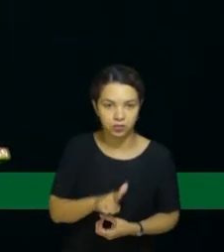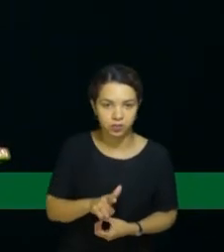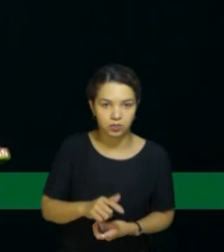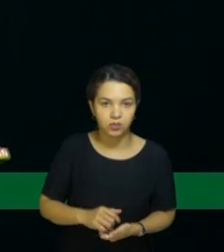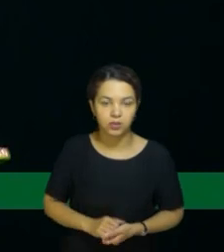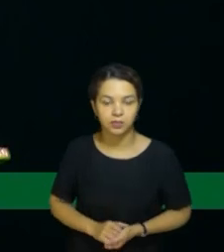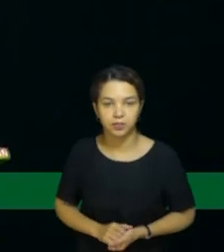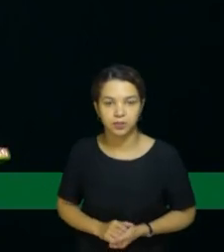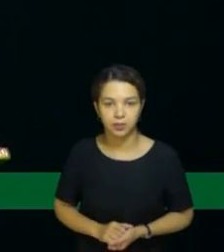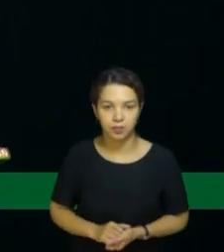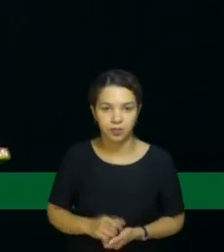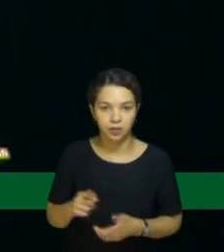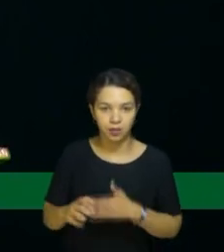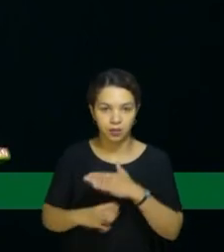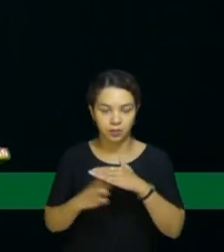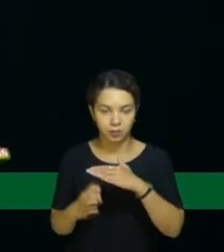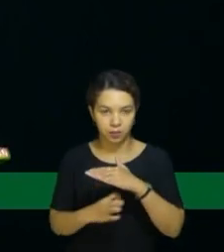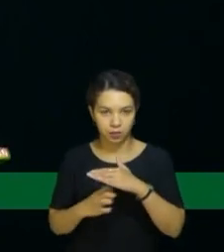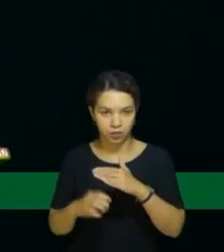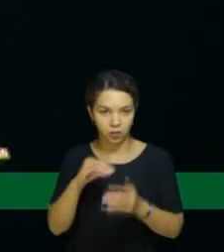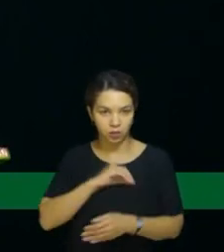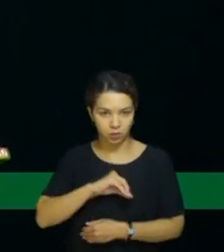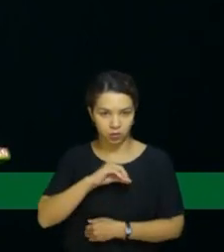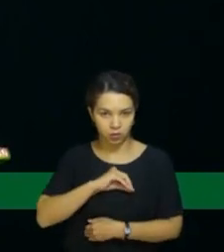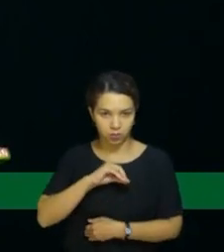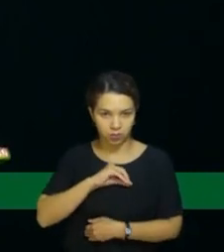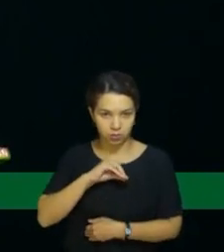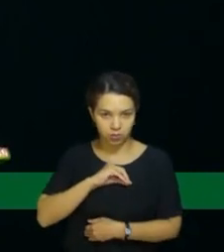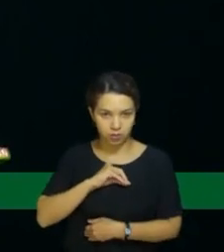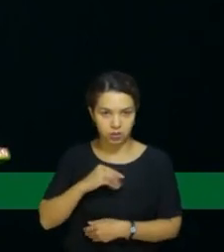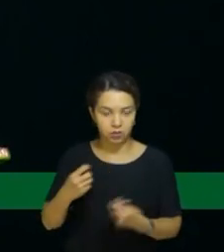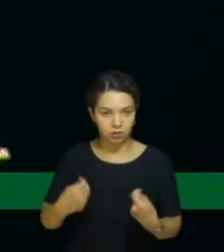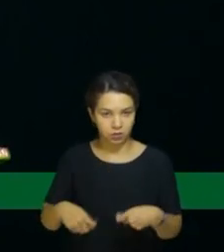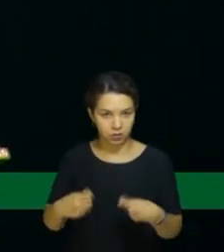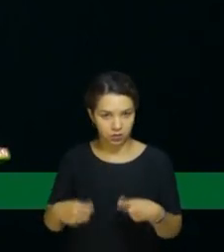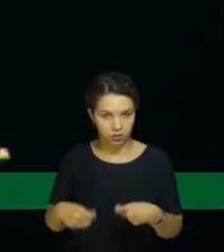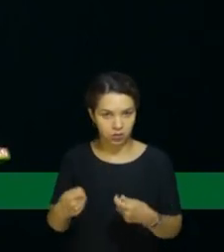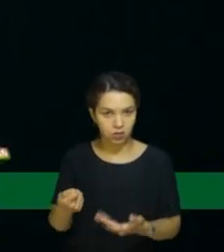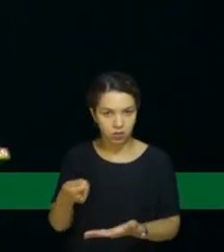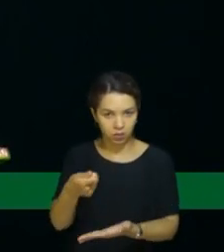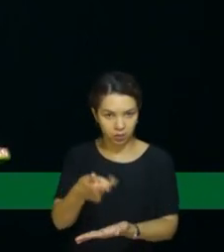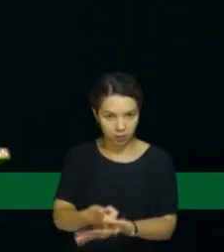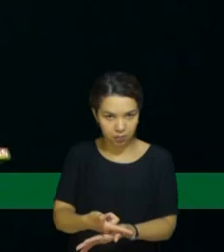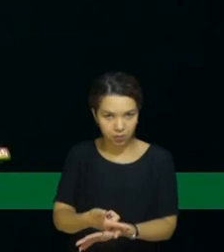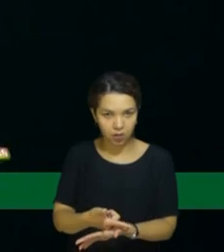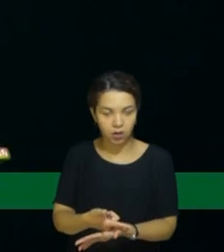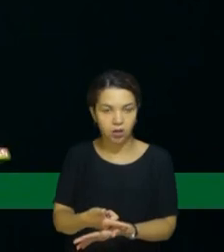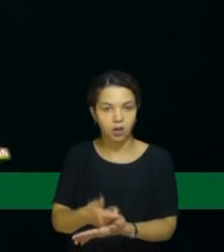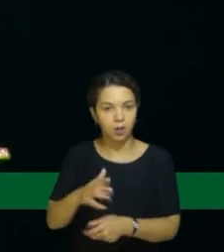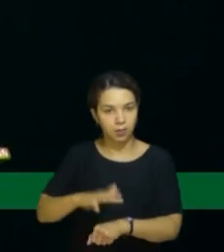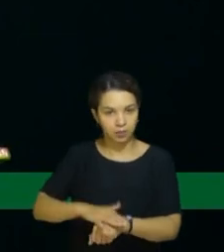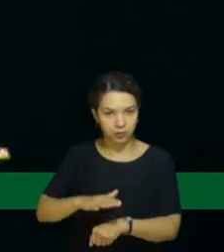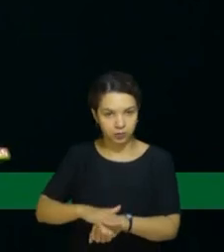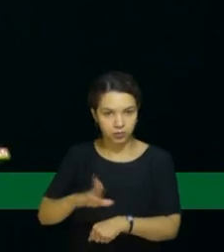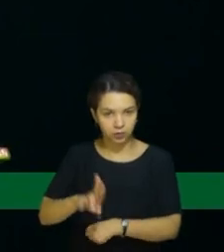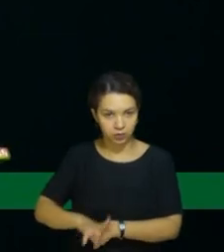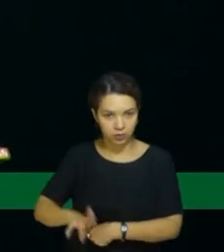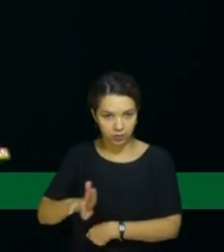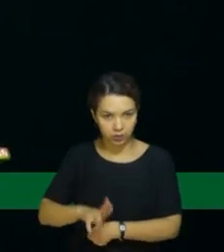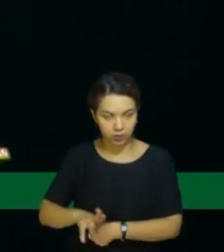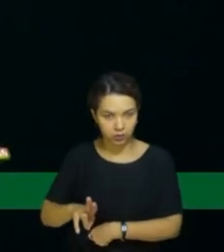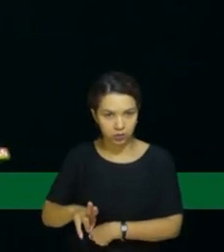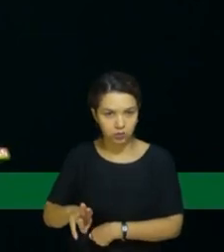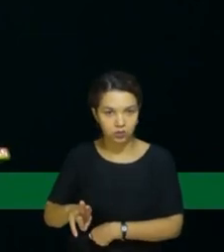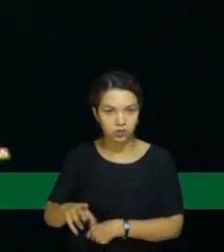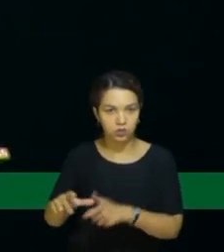dessas empresas sem que as mercadorias tenham ainda sido adquiridas pelo consumidor na ponta do varejo os pequenos negócios como